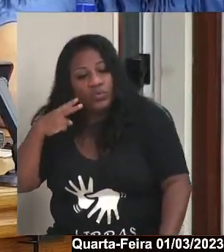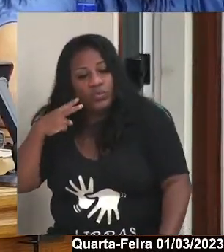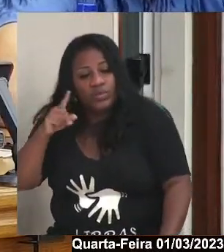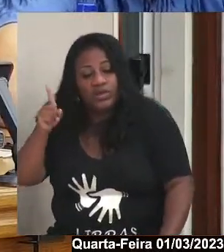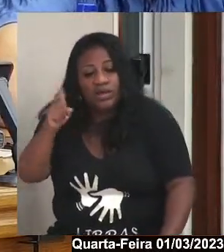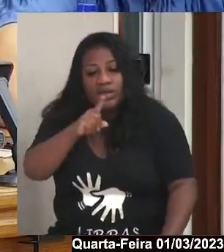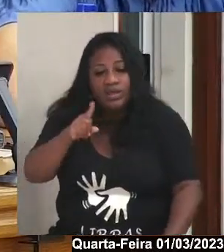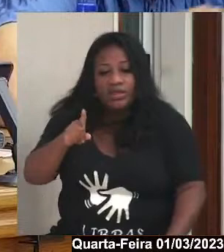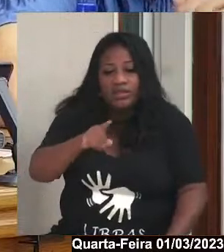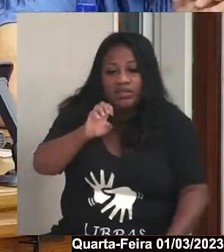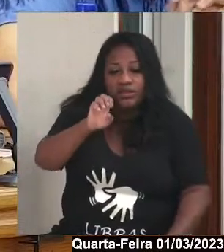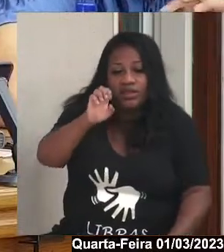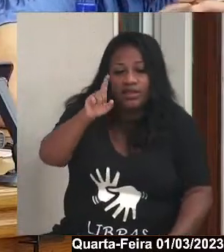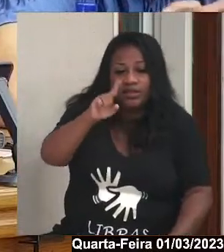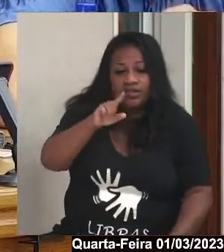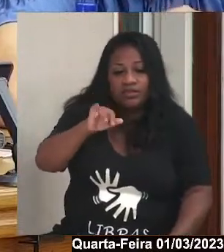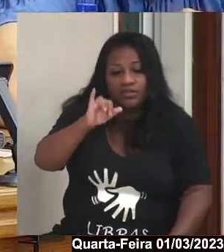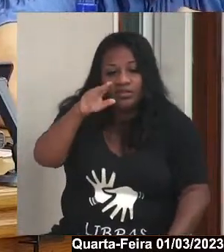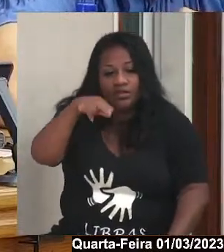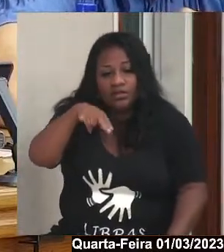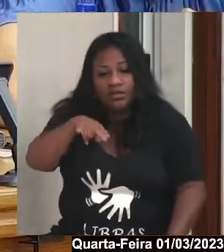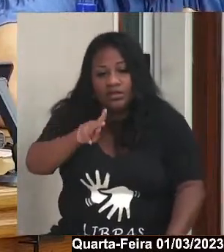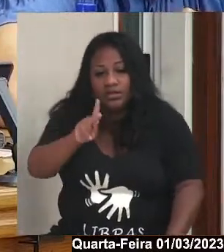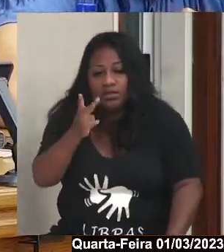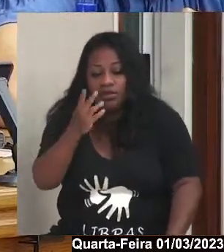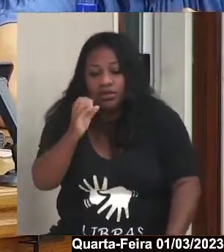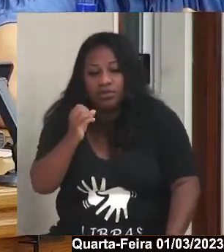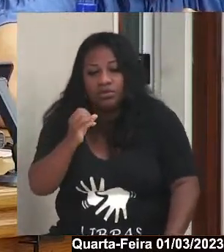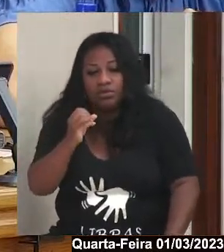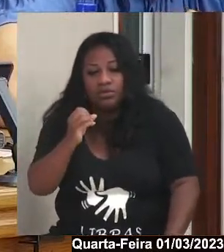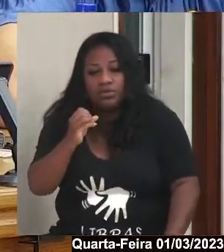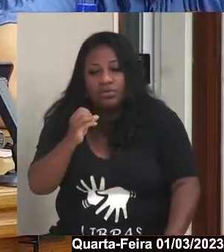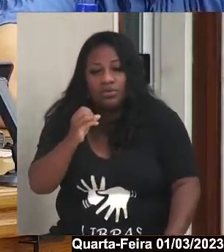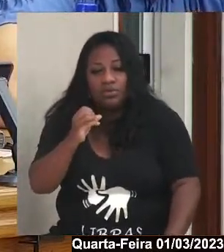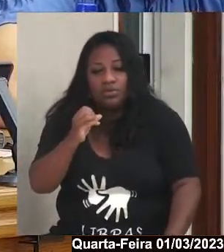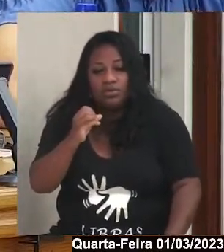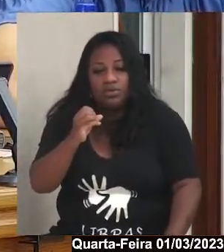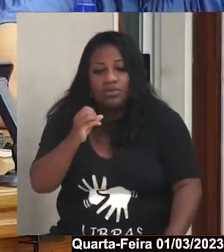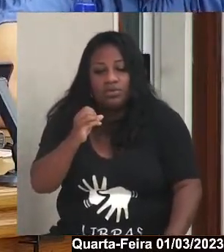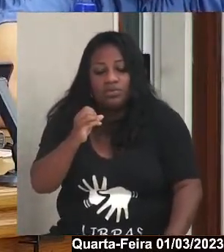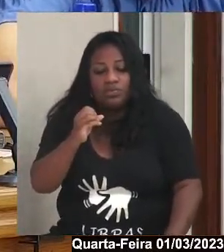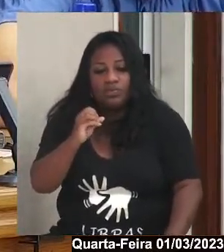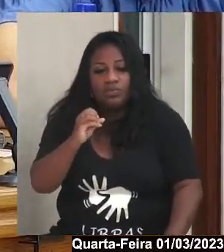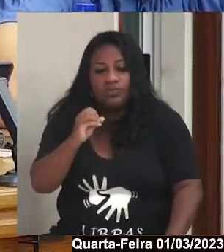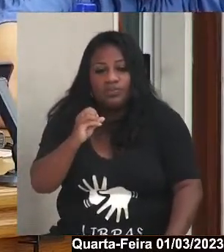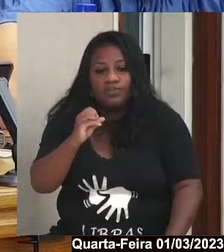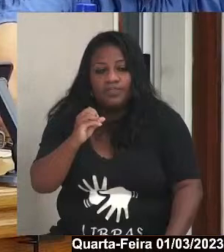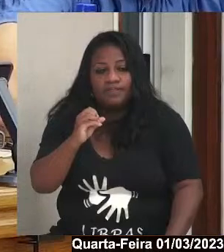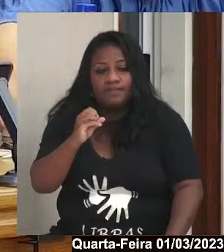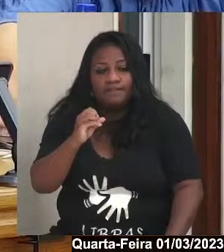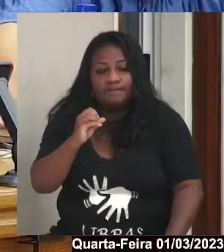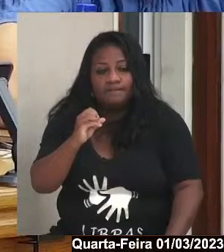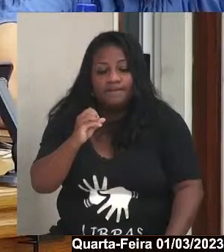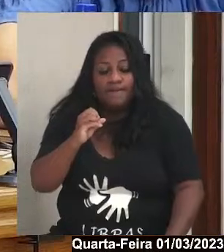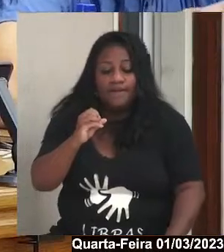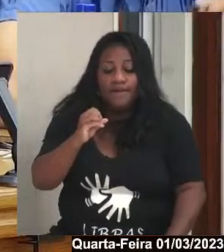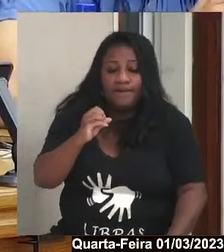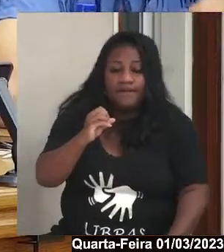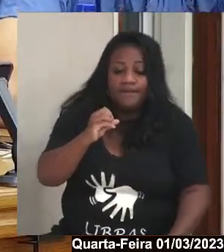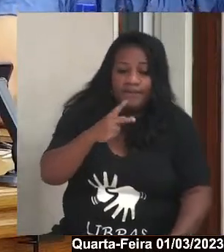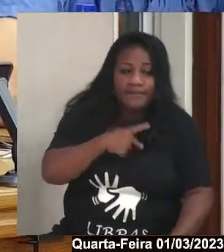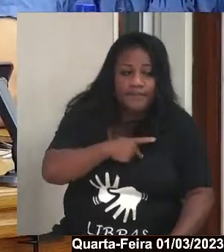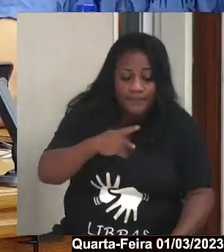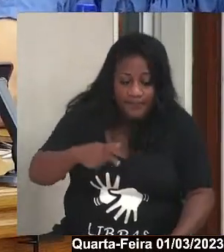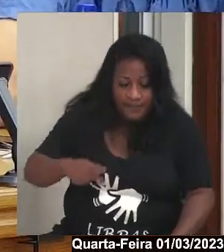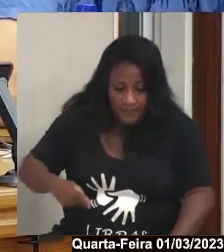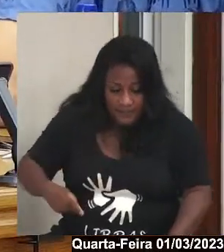acho que já, não estou vendo aqui, acho que já se foi. Foi vereador comigo em outra época, né? Senhor